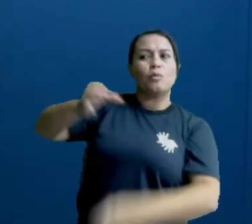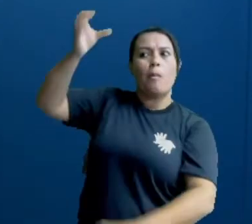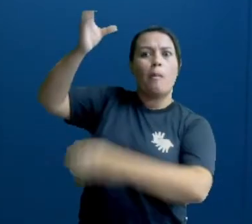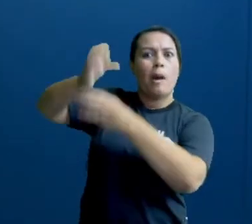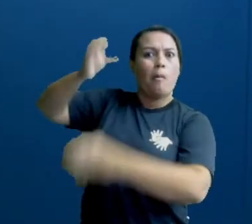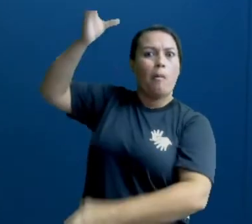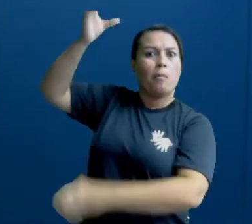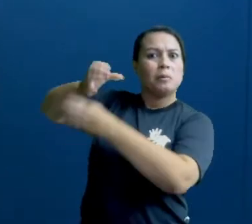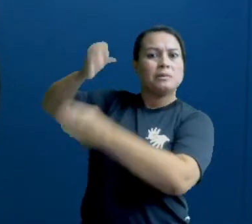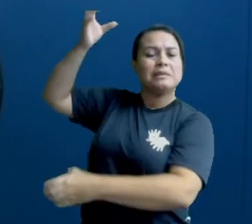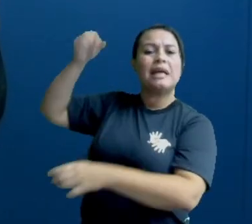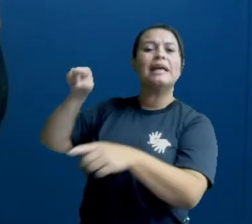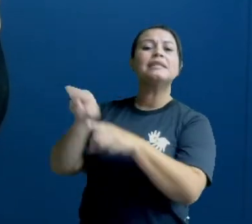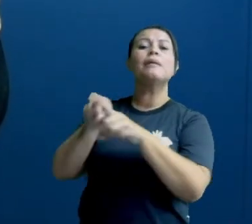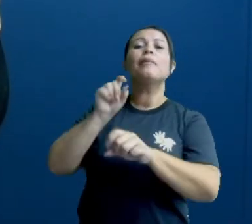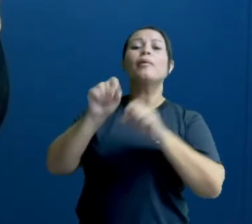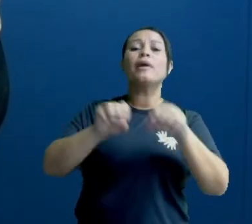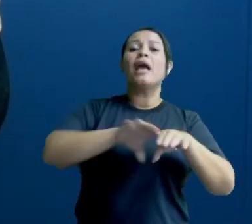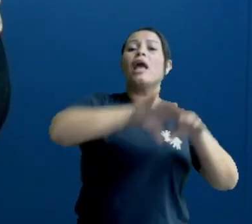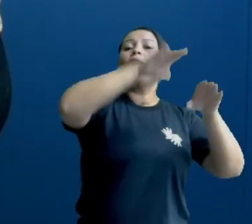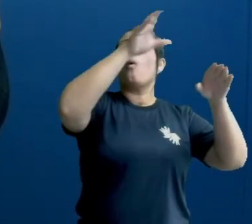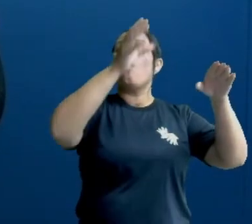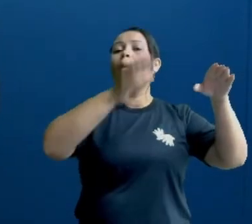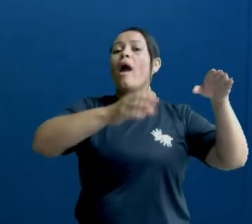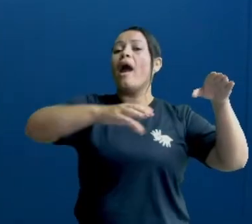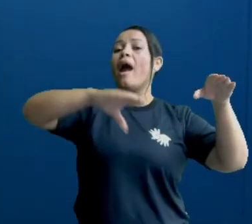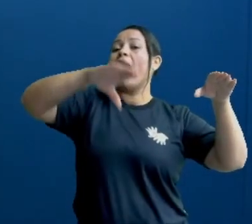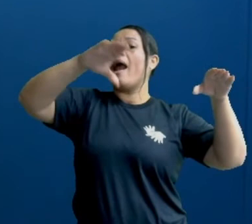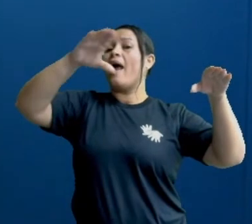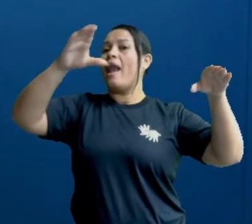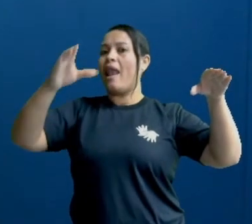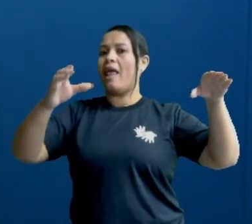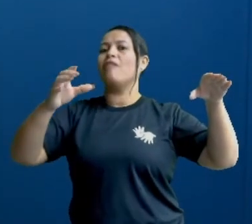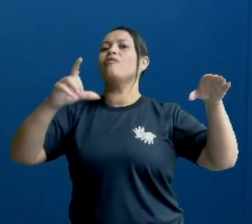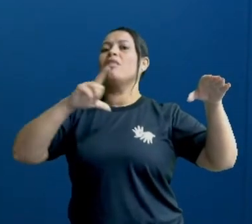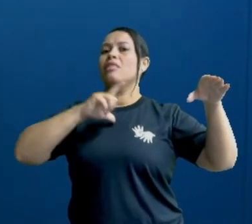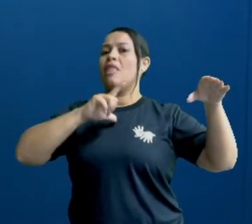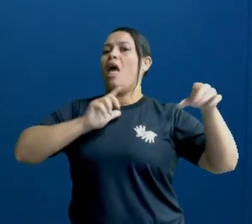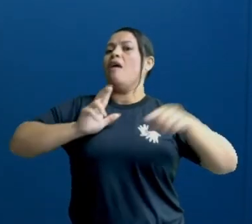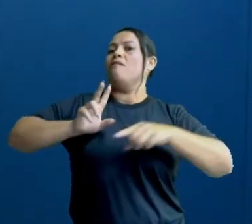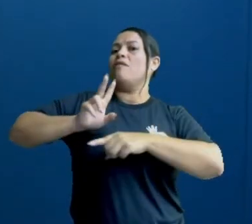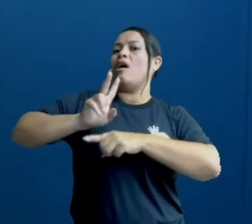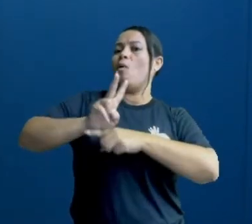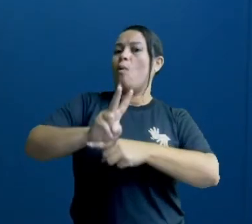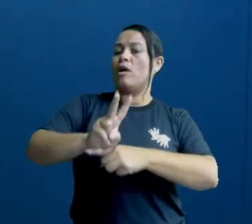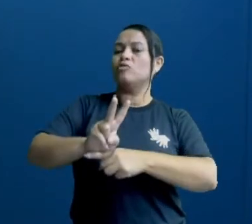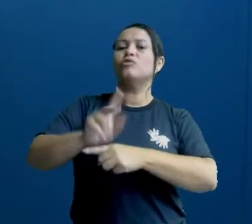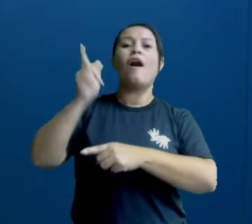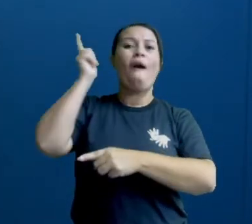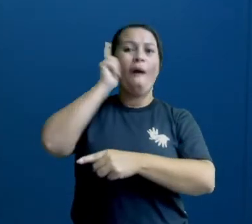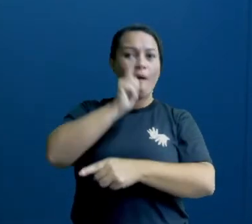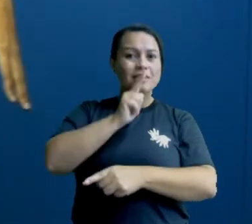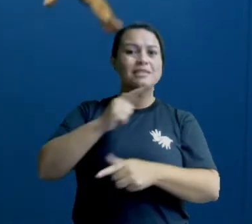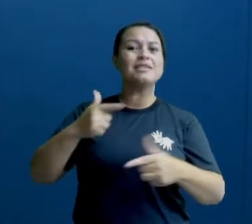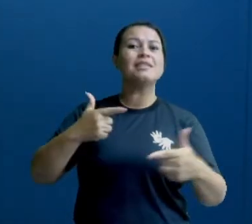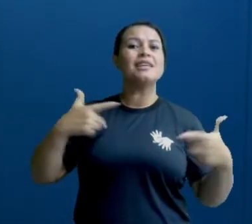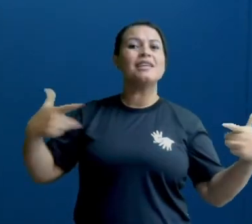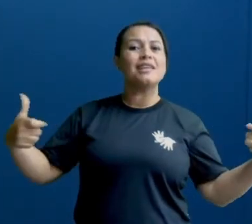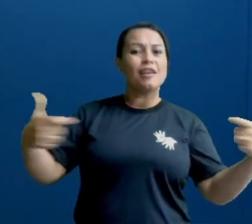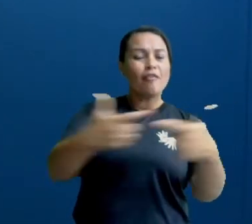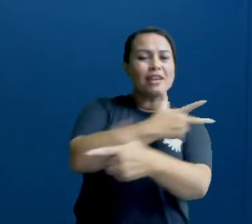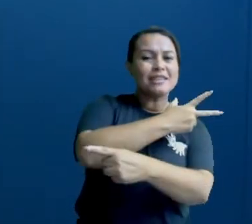tabocas, e o relevo do monte ajudaram o nosso povo a vencer a batalha, né? Que